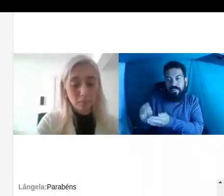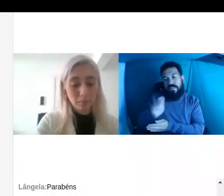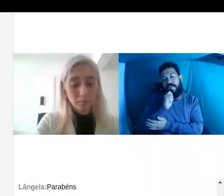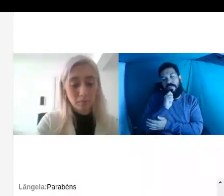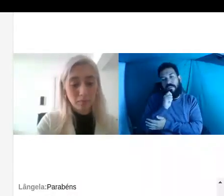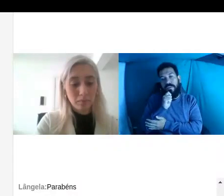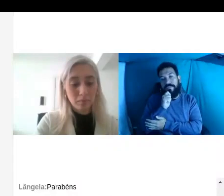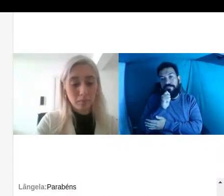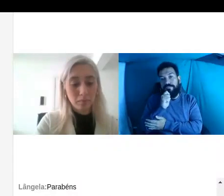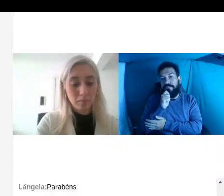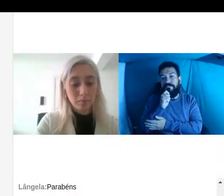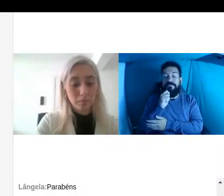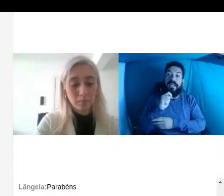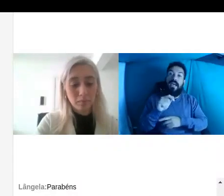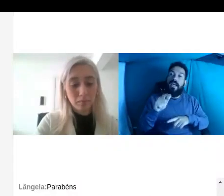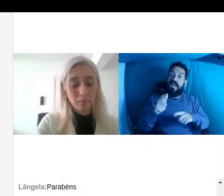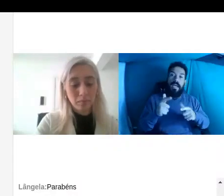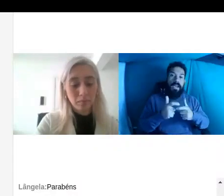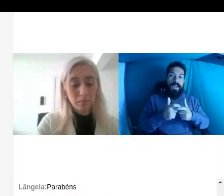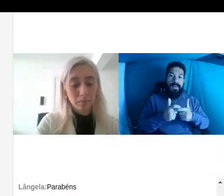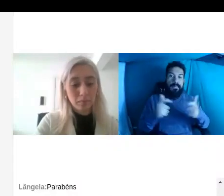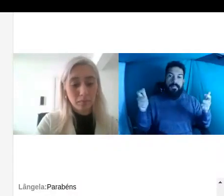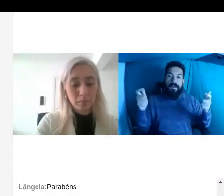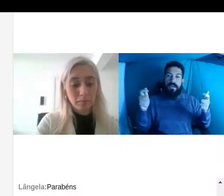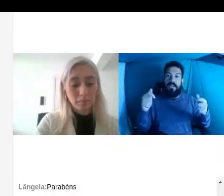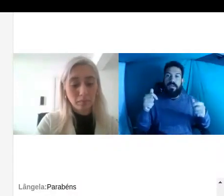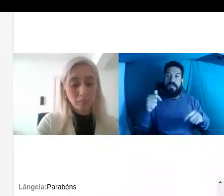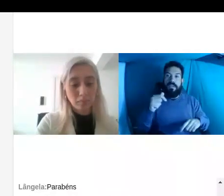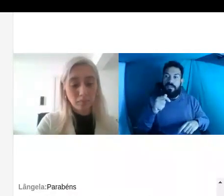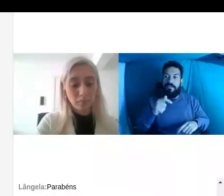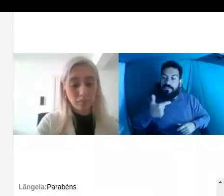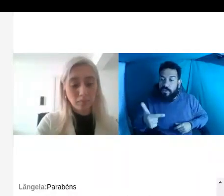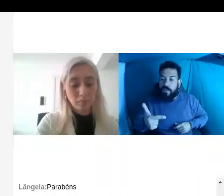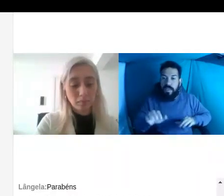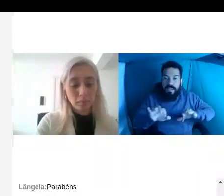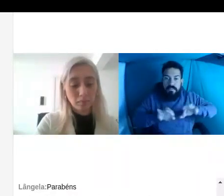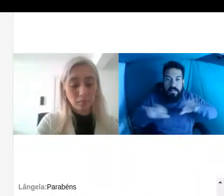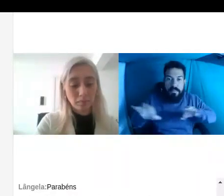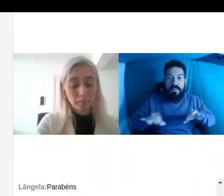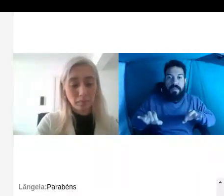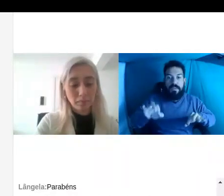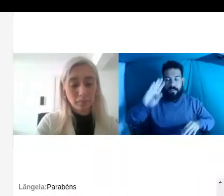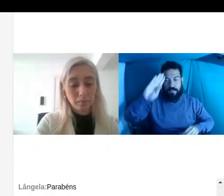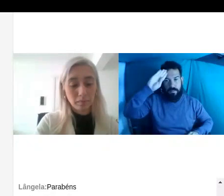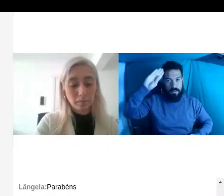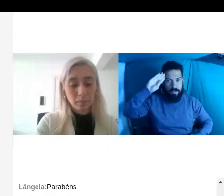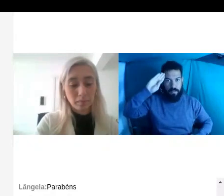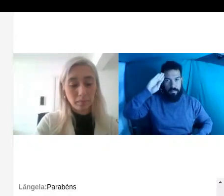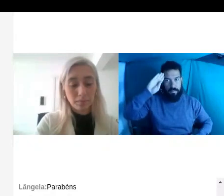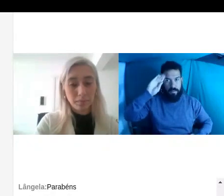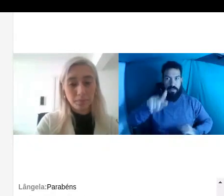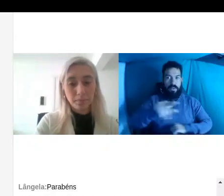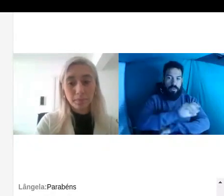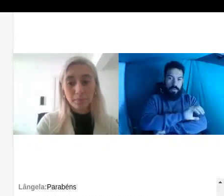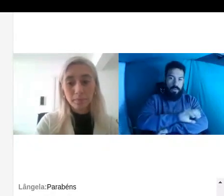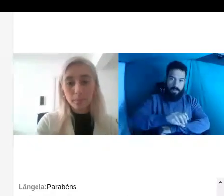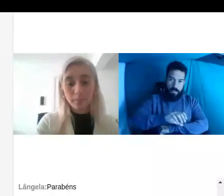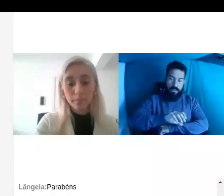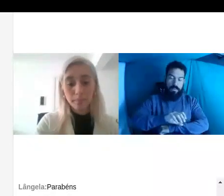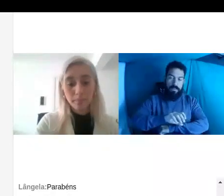com com o devido preparo acadêmico nesses cursos, né? Que é